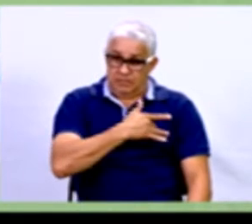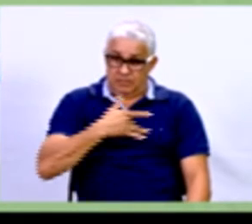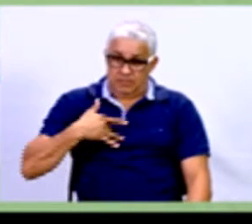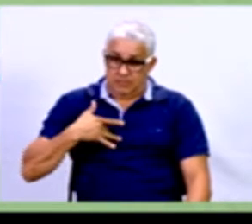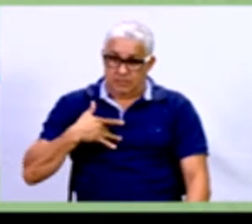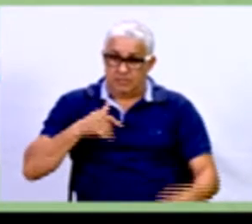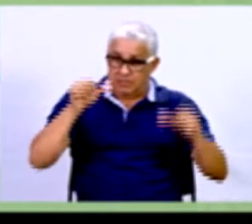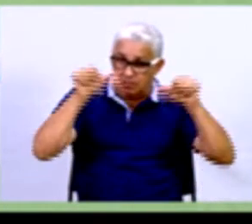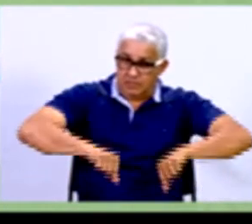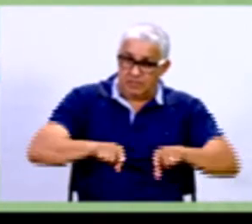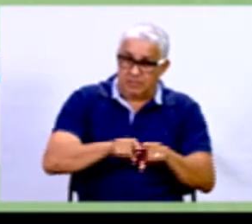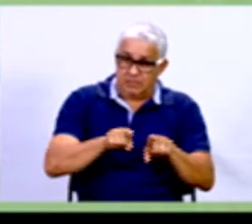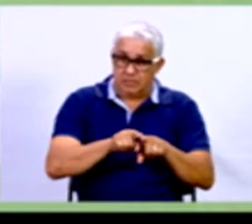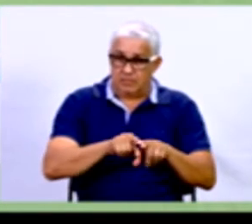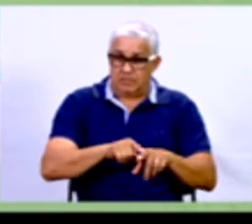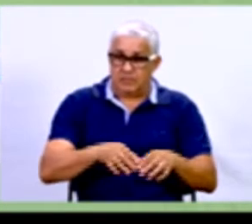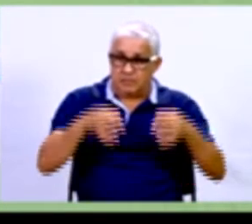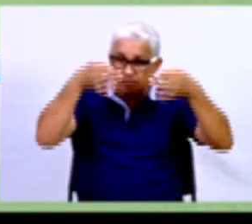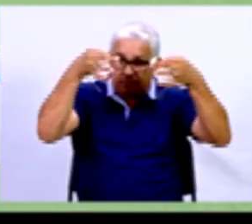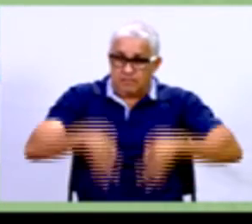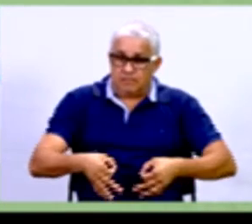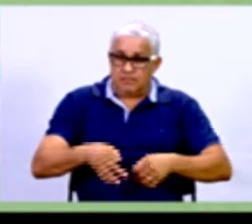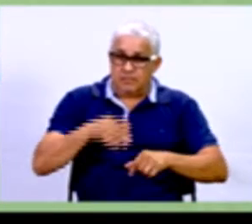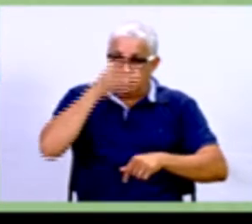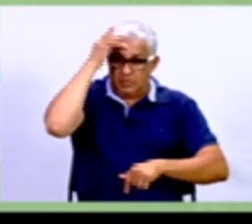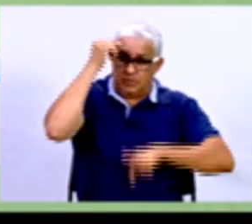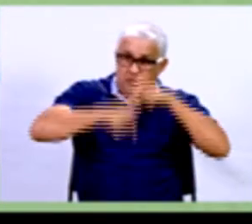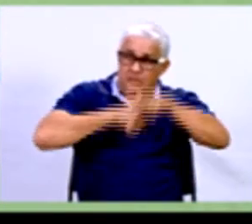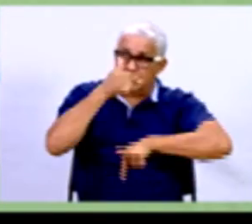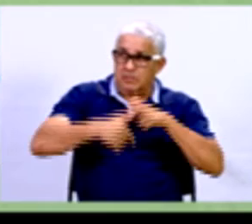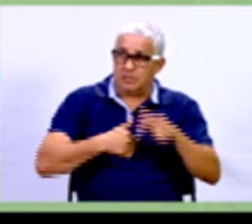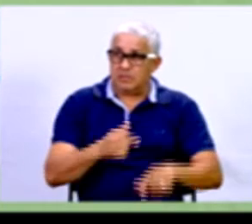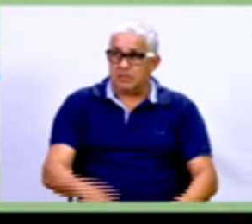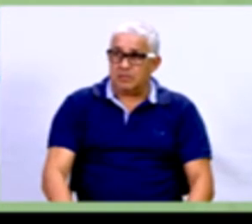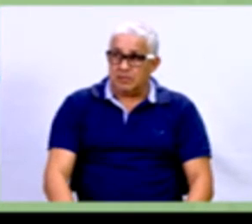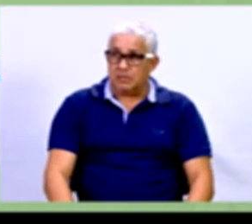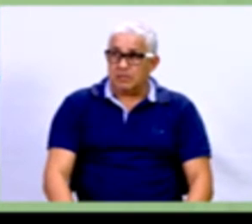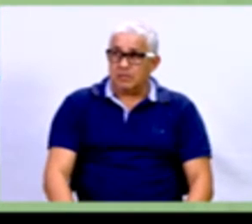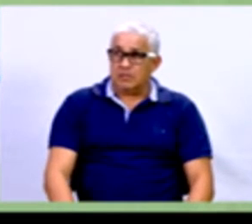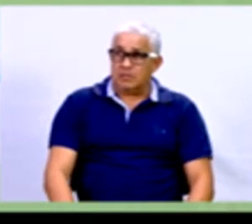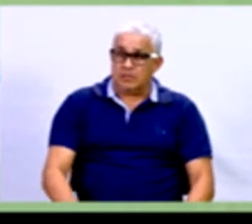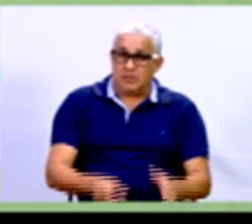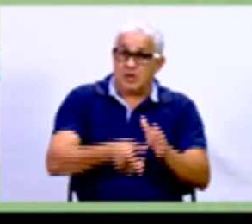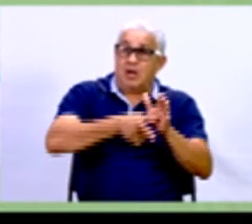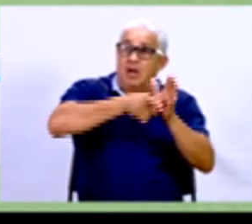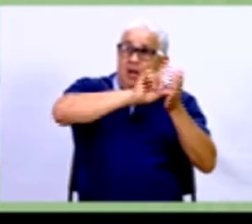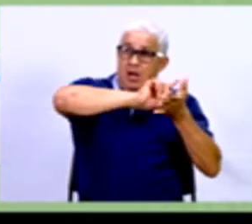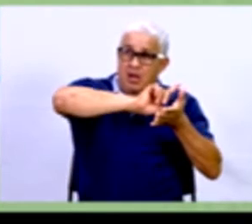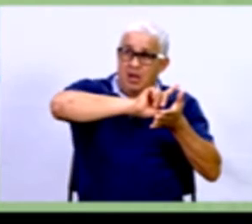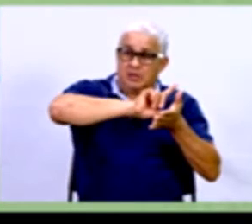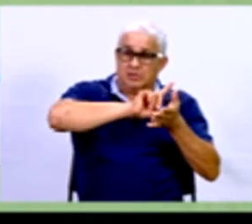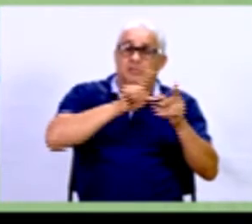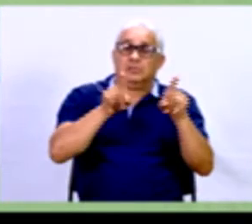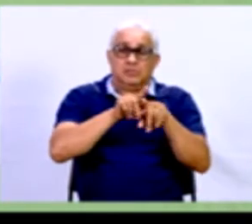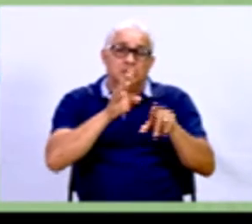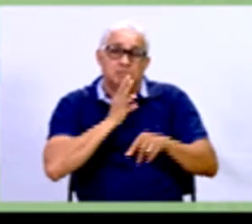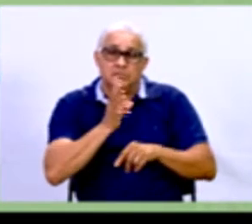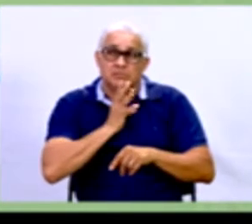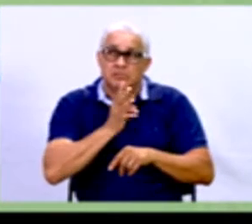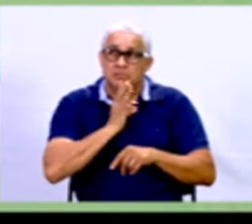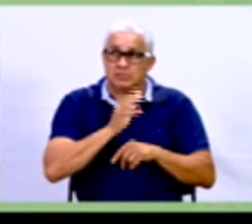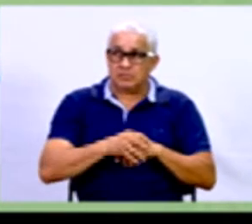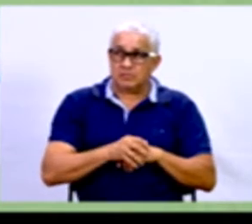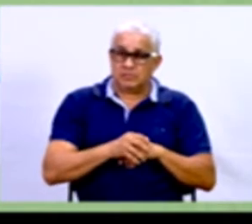saúde e da integridade dos trabalhadores, através, olha só os pilares que eu falei, da antecipação, do